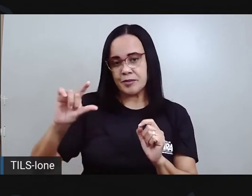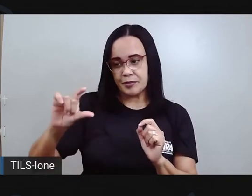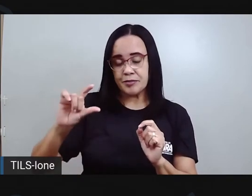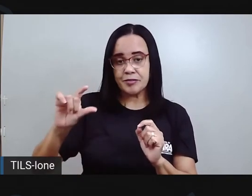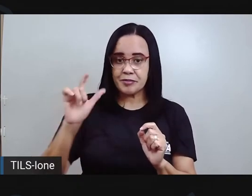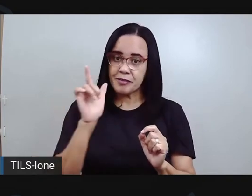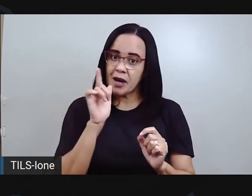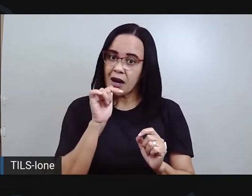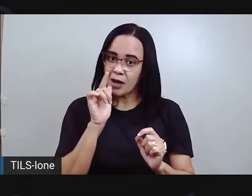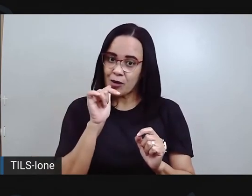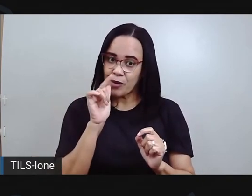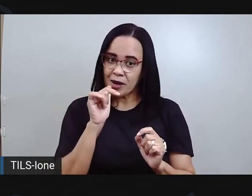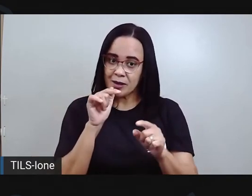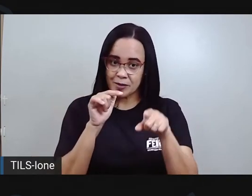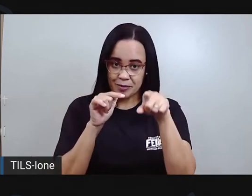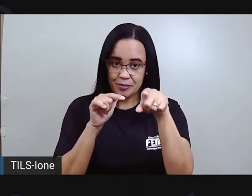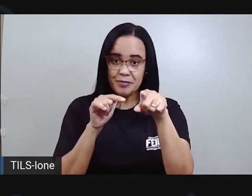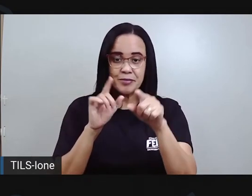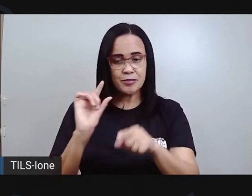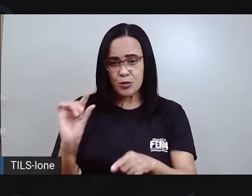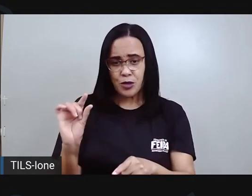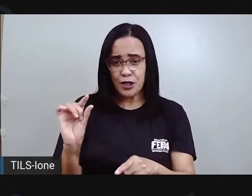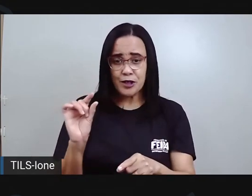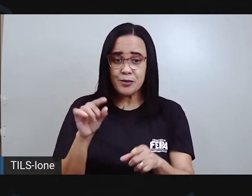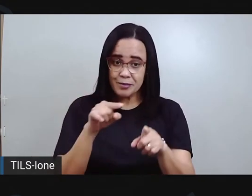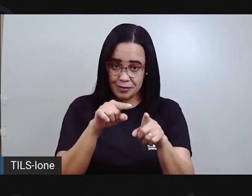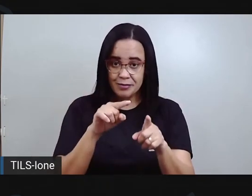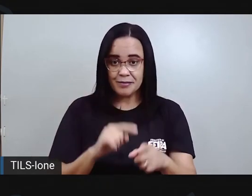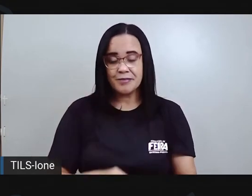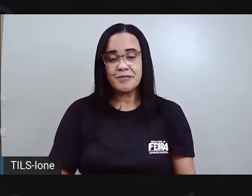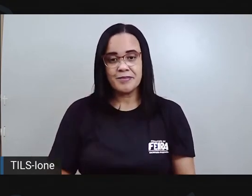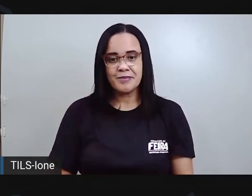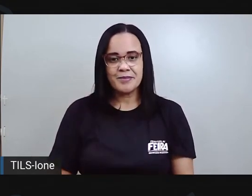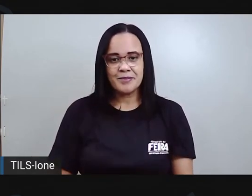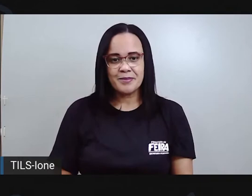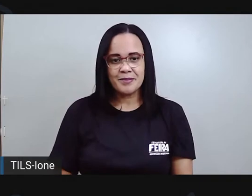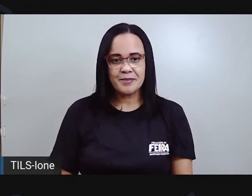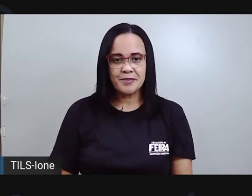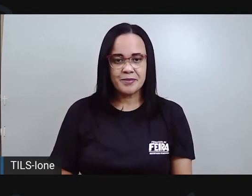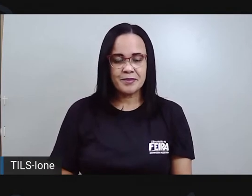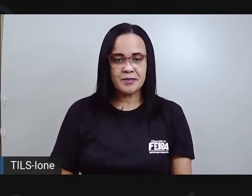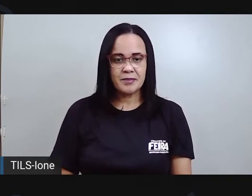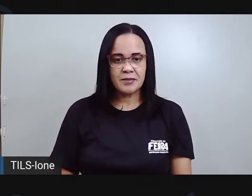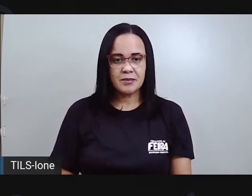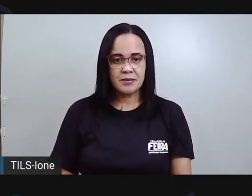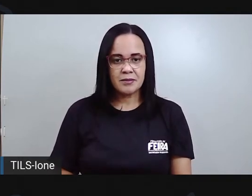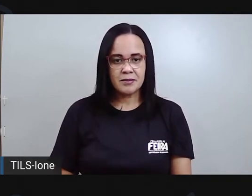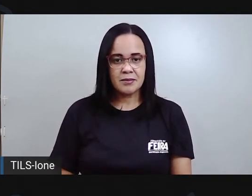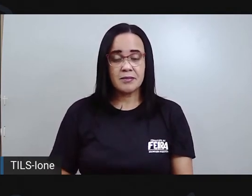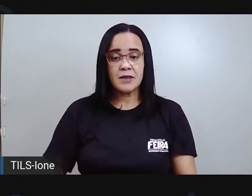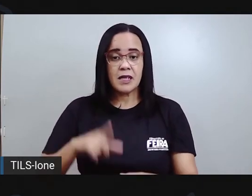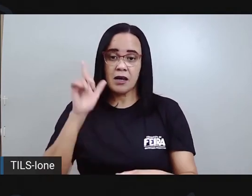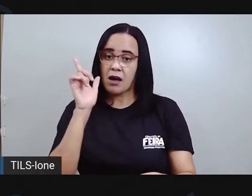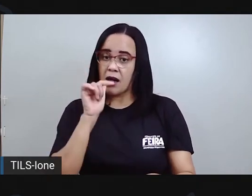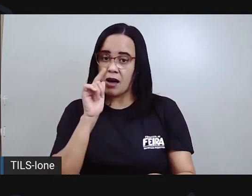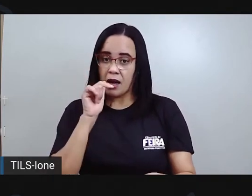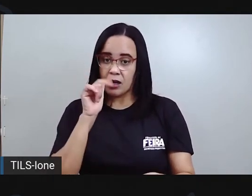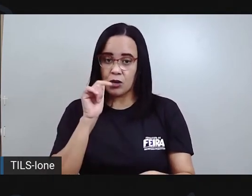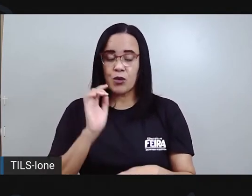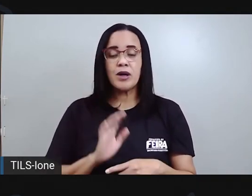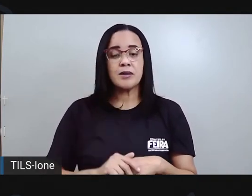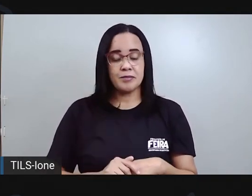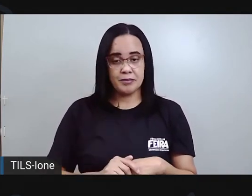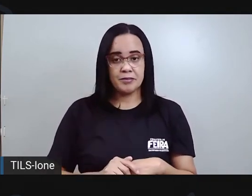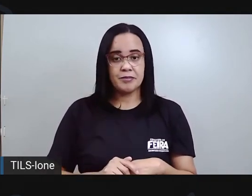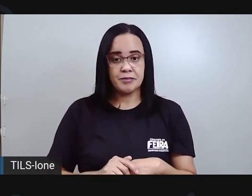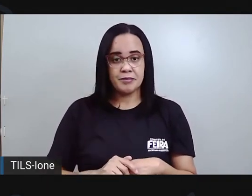vasilhinha com água, assim, ó, como essa minha. Tudo bem. Separei a água.